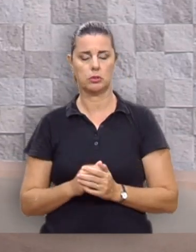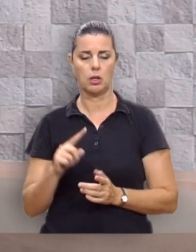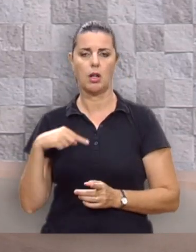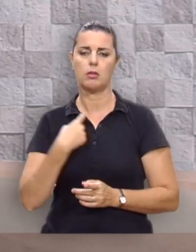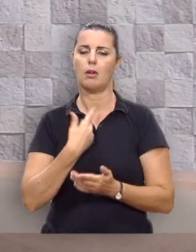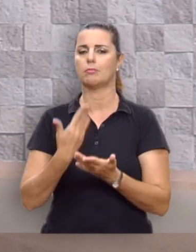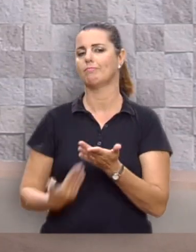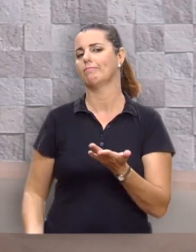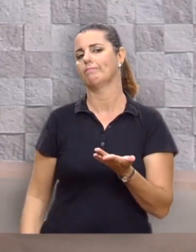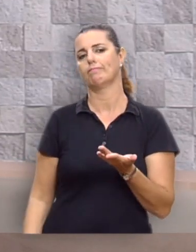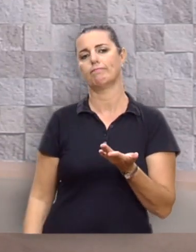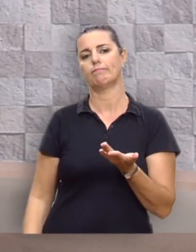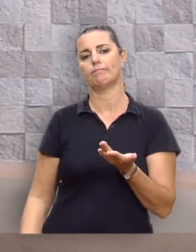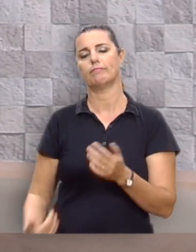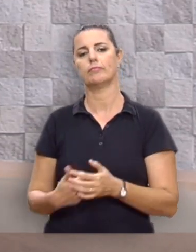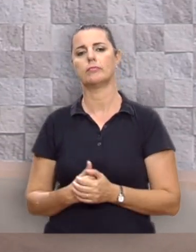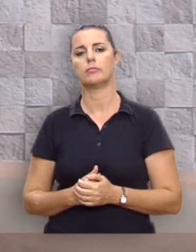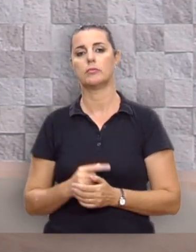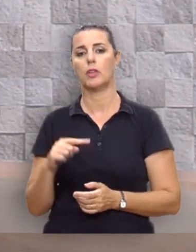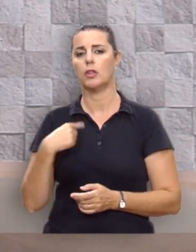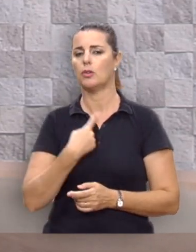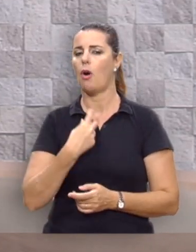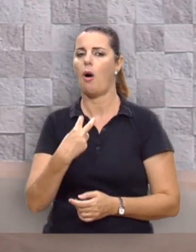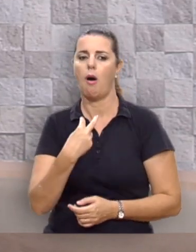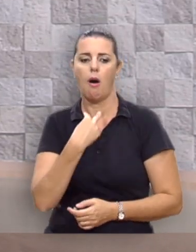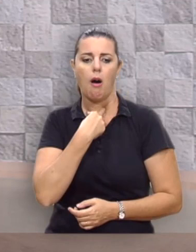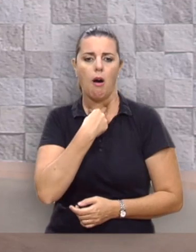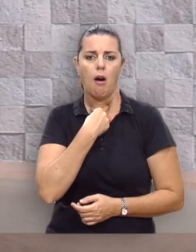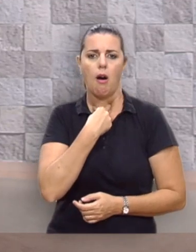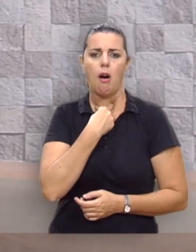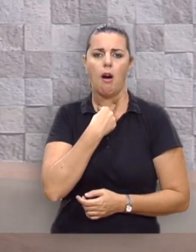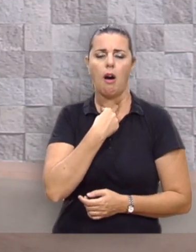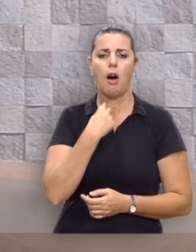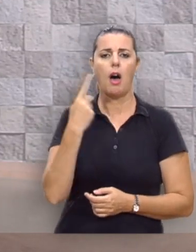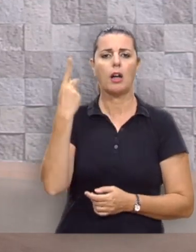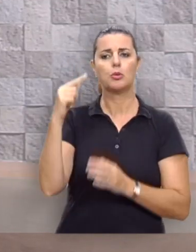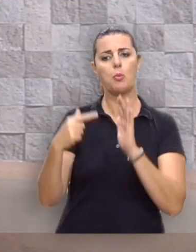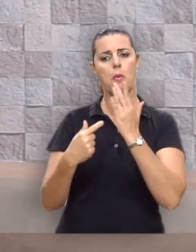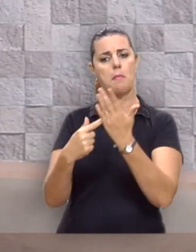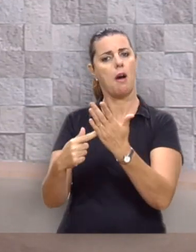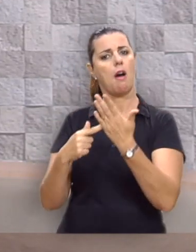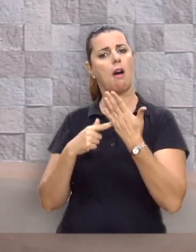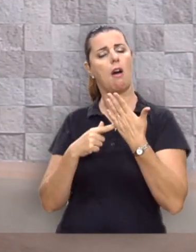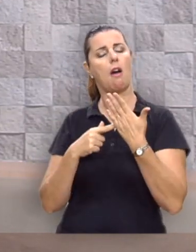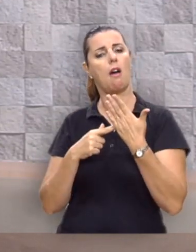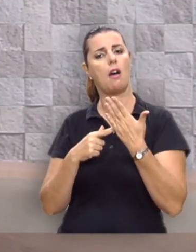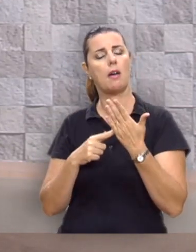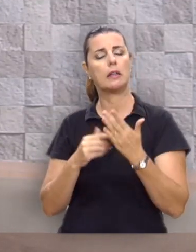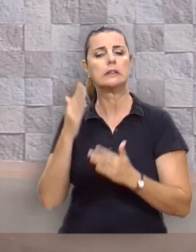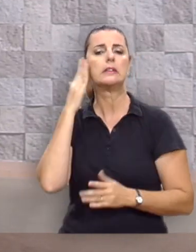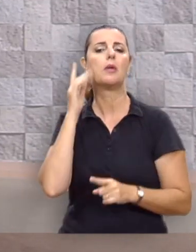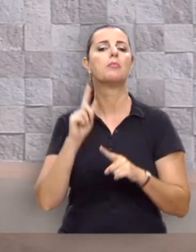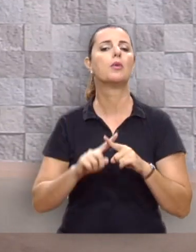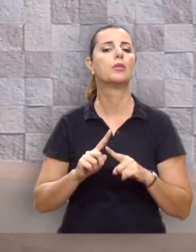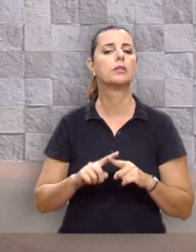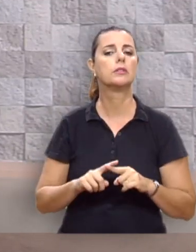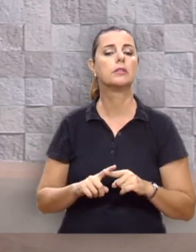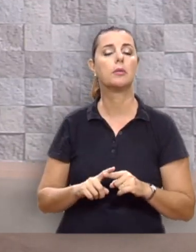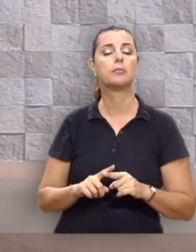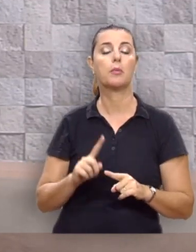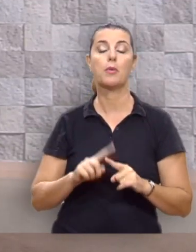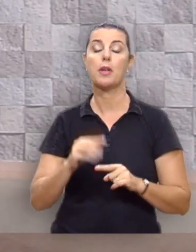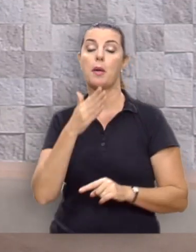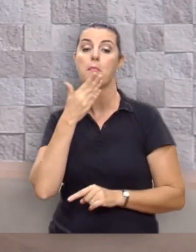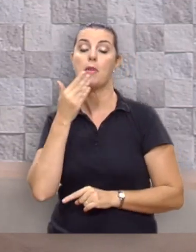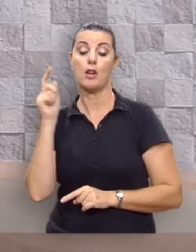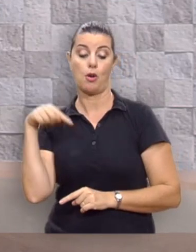nós pereceríamos. Nós não suportaríamos a sua manifestação. Sabe por quê? Porque o